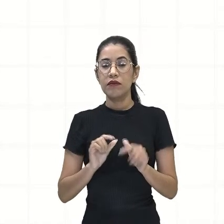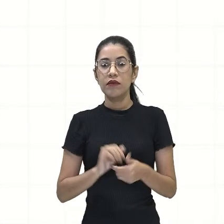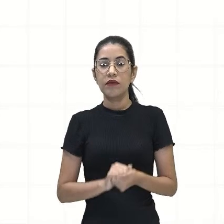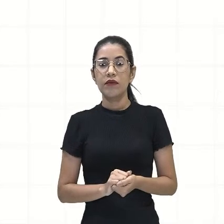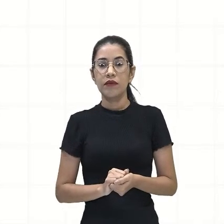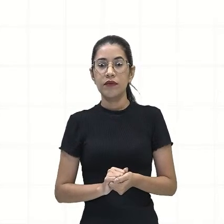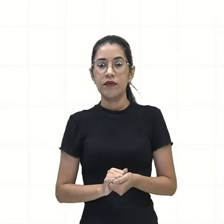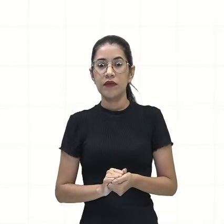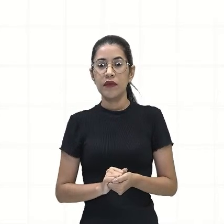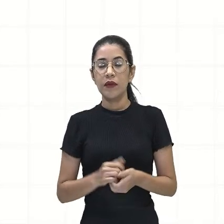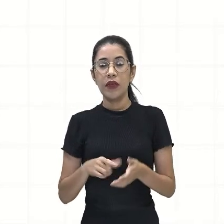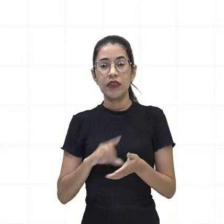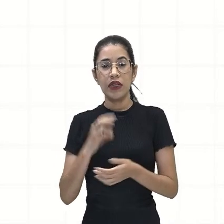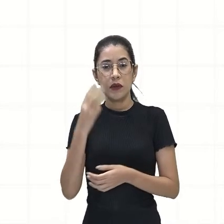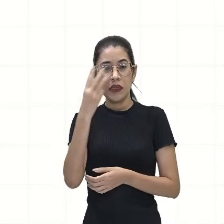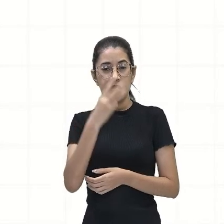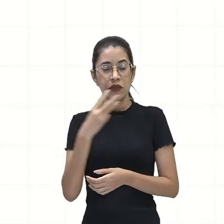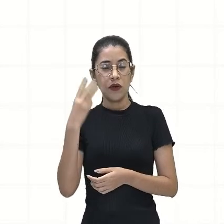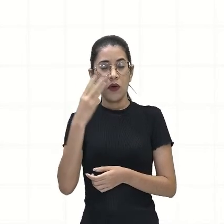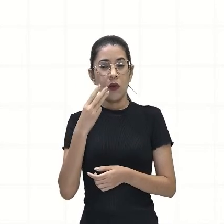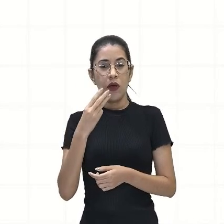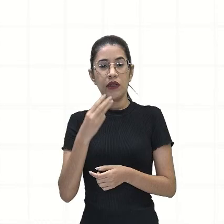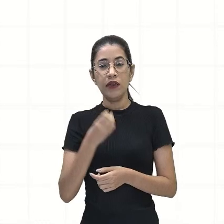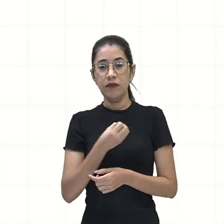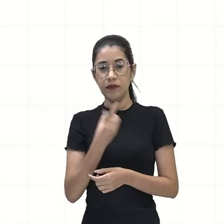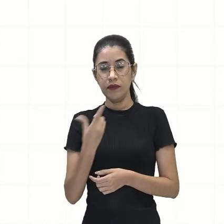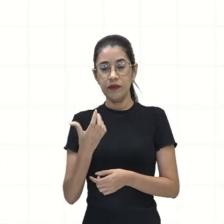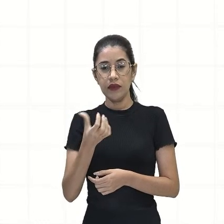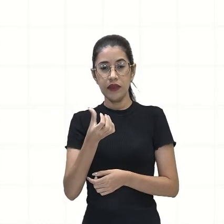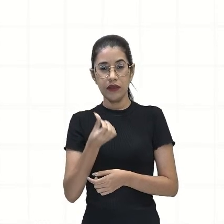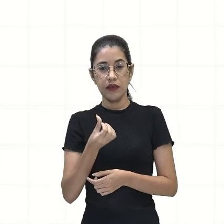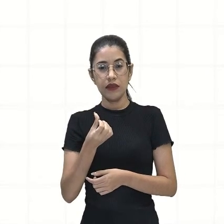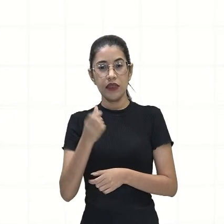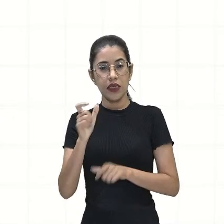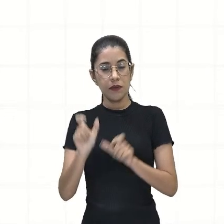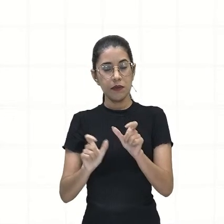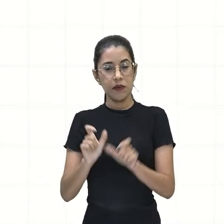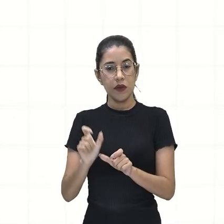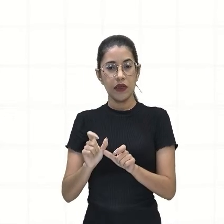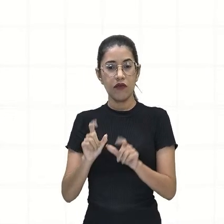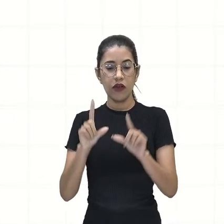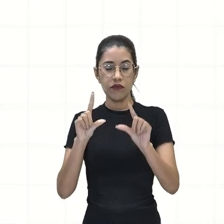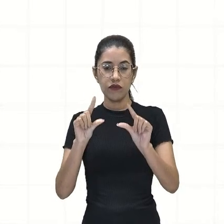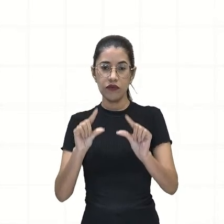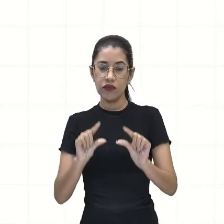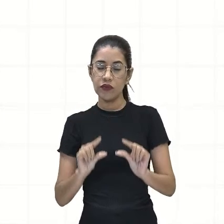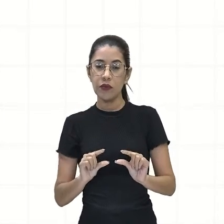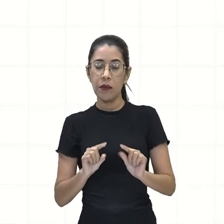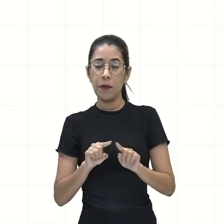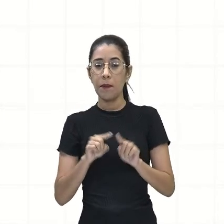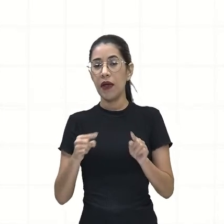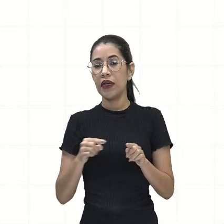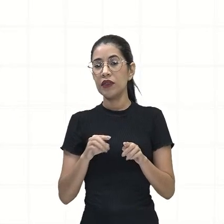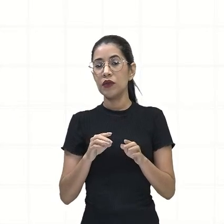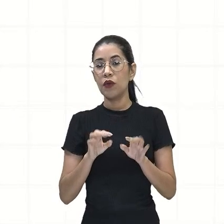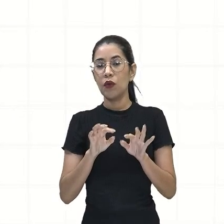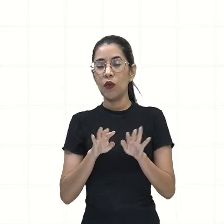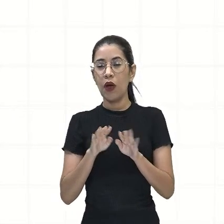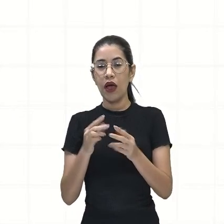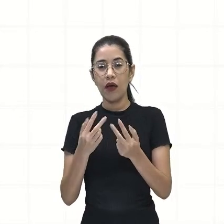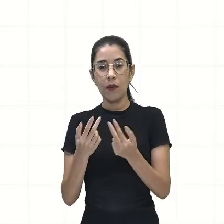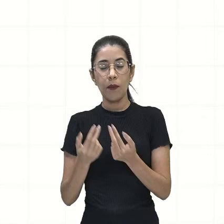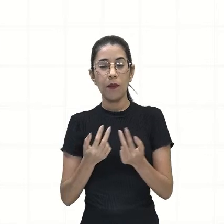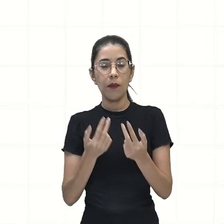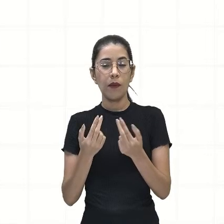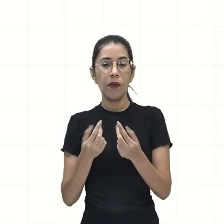horas, diminuiu para 6 pessoas, mas aí a escala vai diminuindo, né? Mas o padrão de